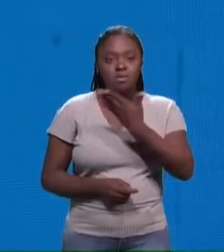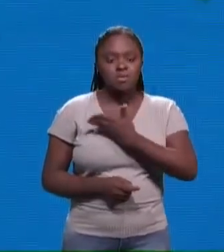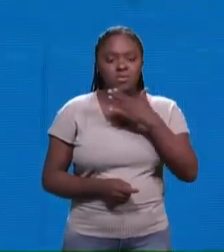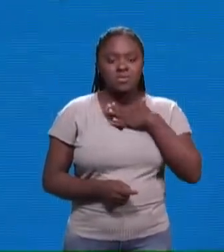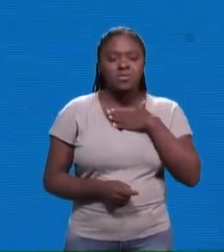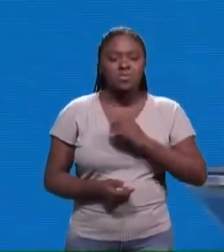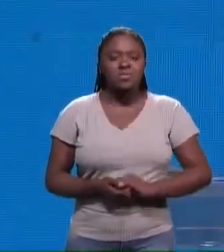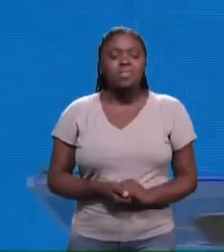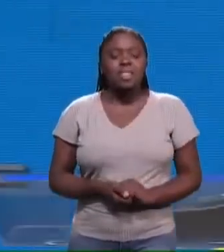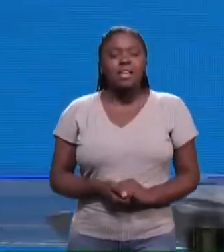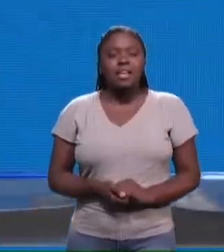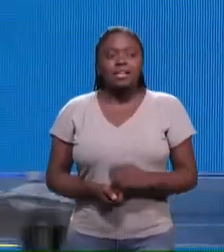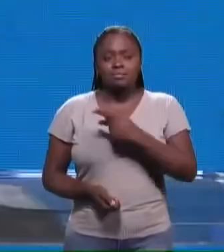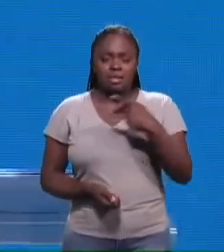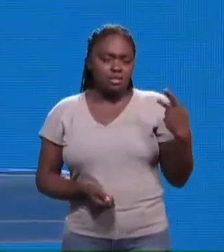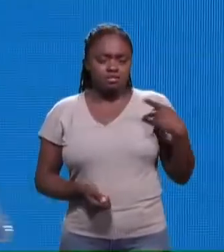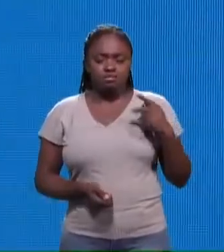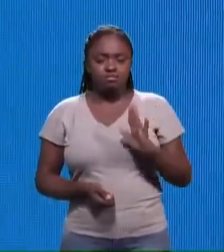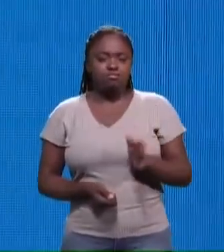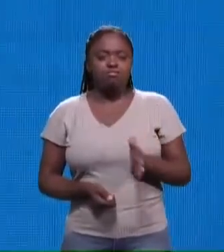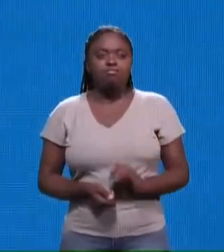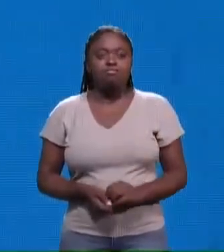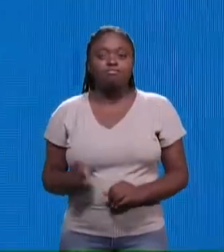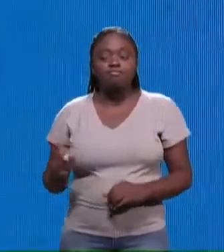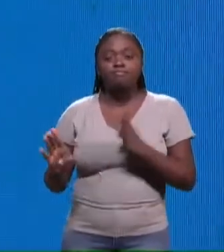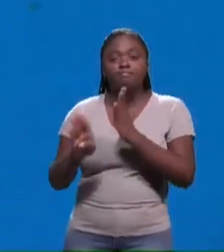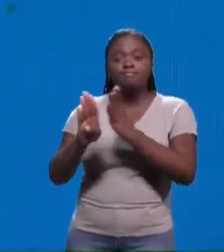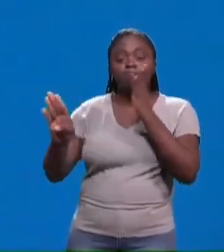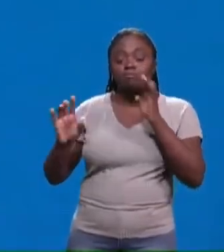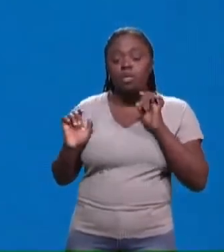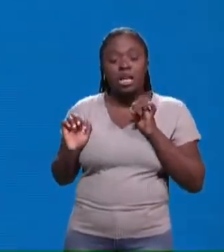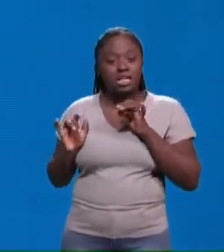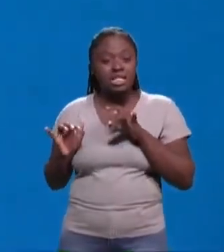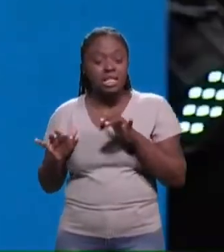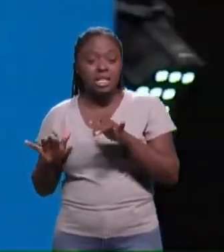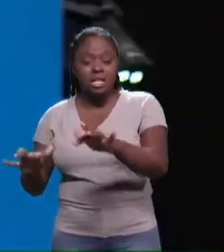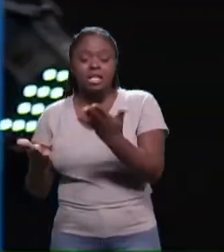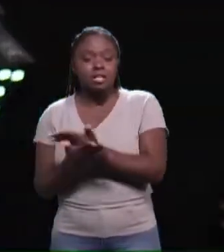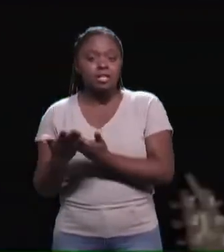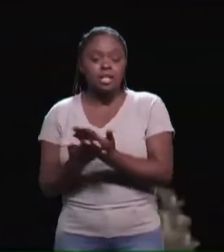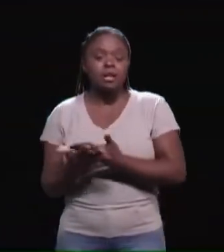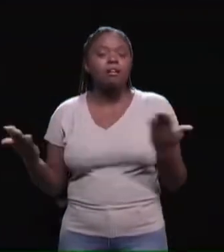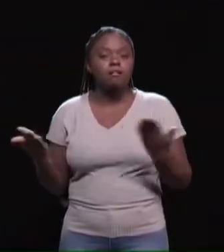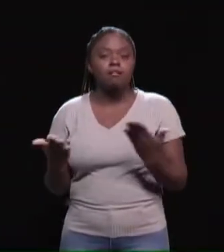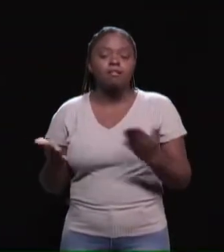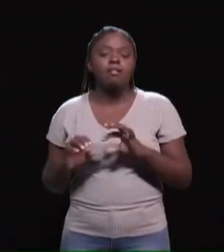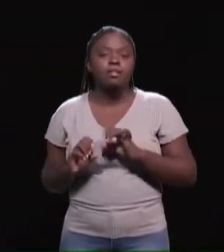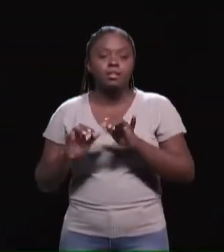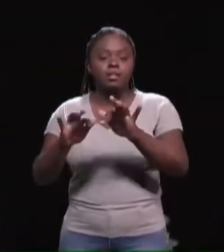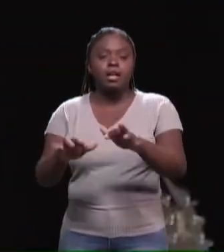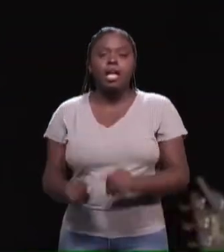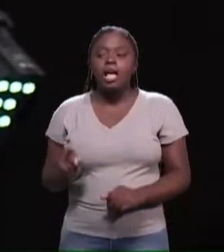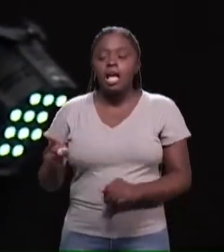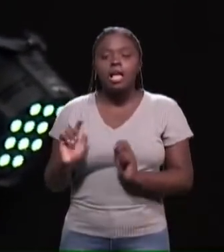gente, um pastor, que ele descobriu um câncer nele. Ele está tratando hoje desse câncer. E ele